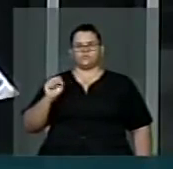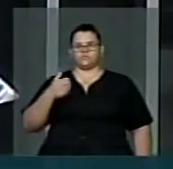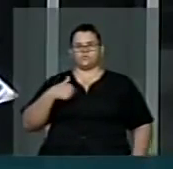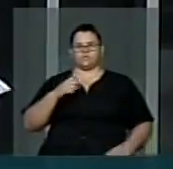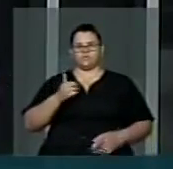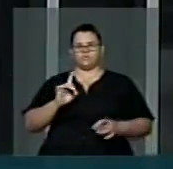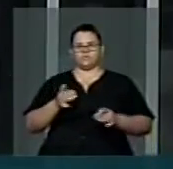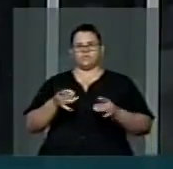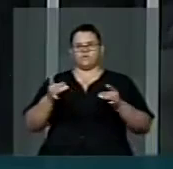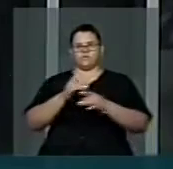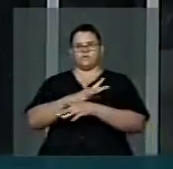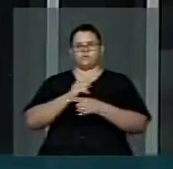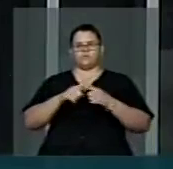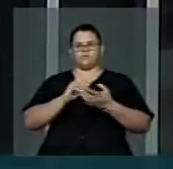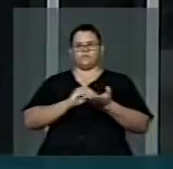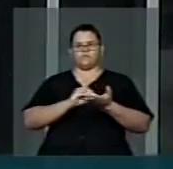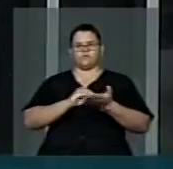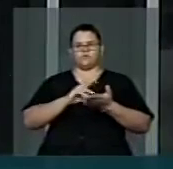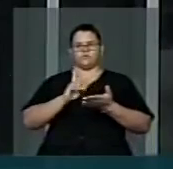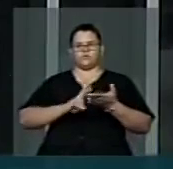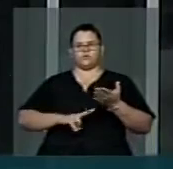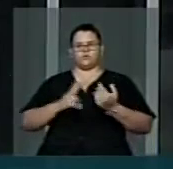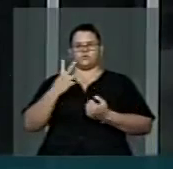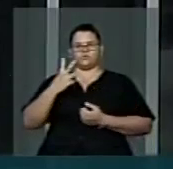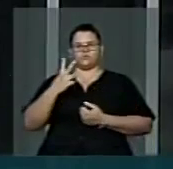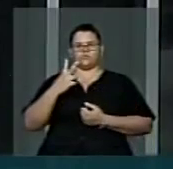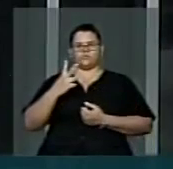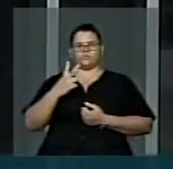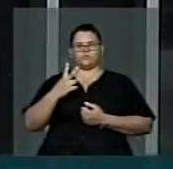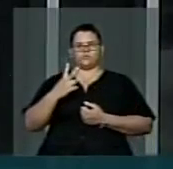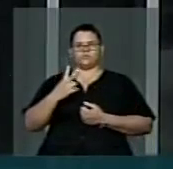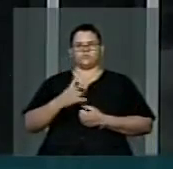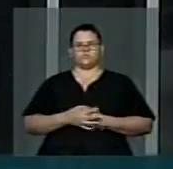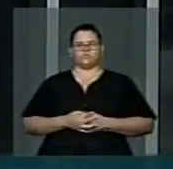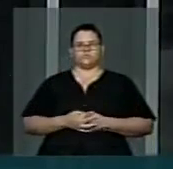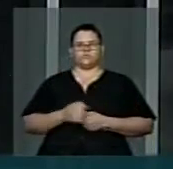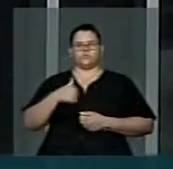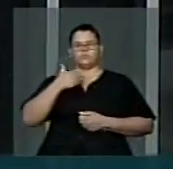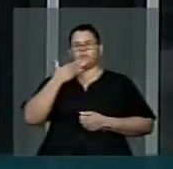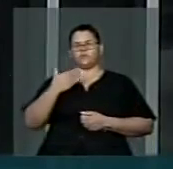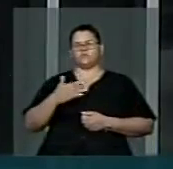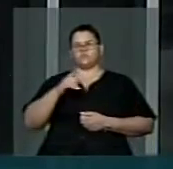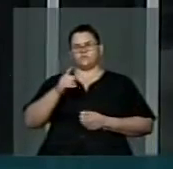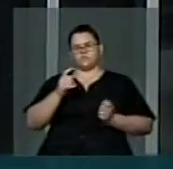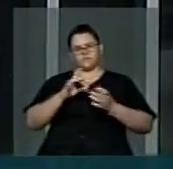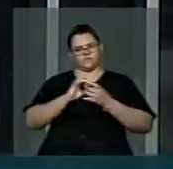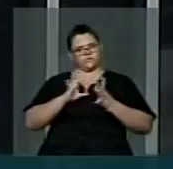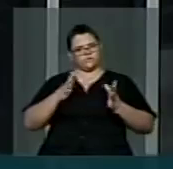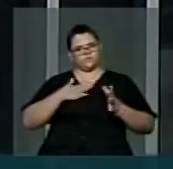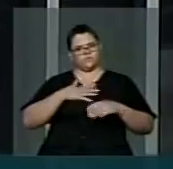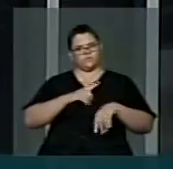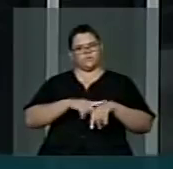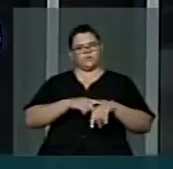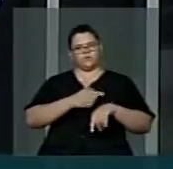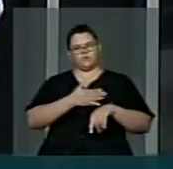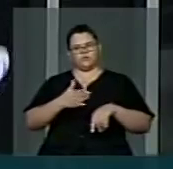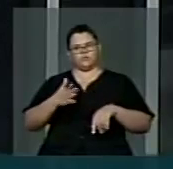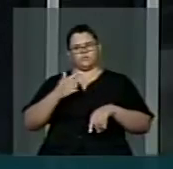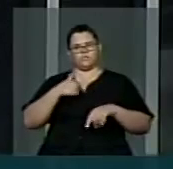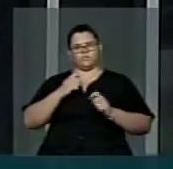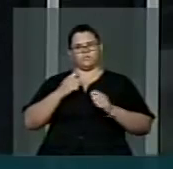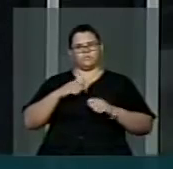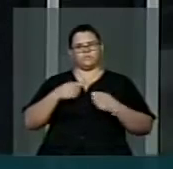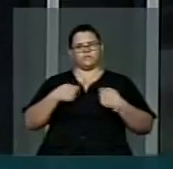as duas laudas que restam, pedindo a compreensão de Vossa Excelência que generosamente me conceda o tempo necessário para